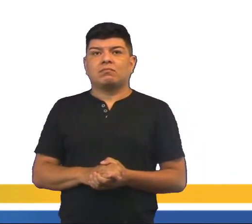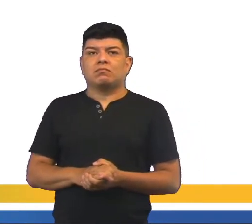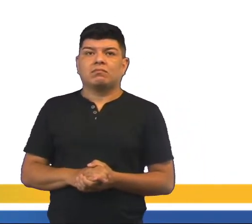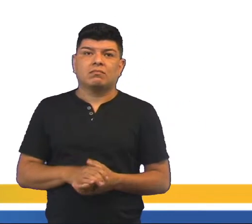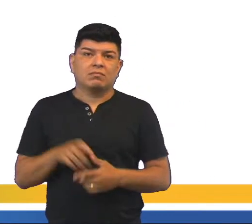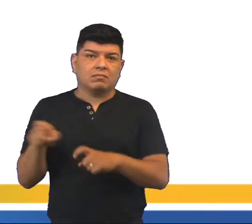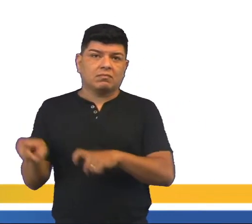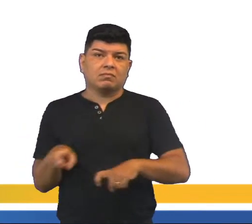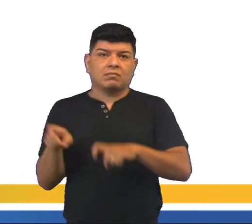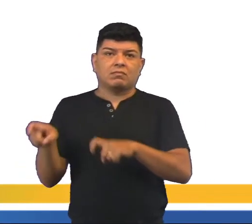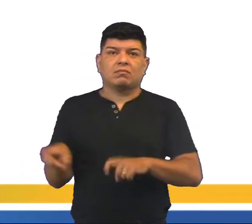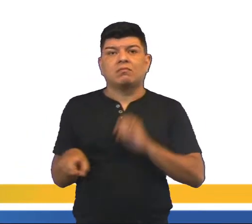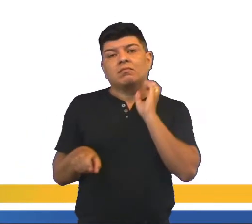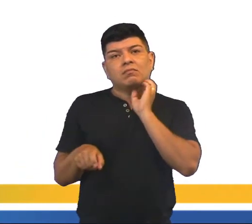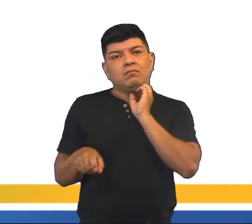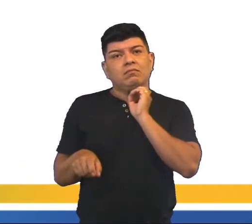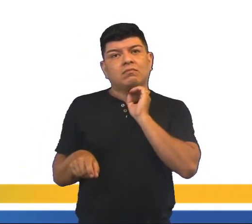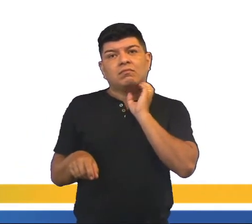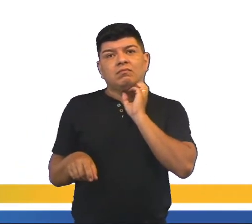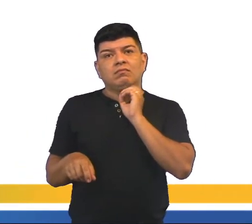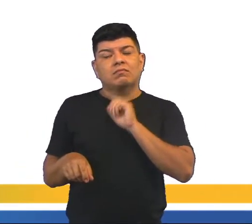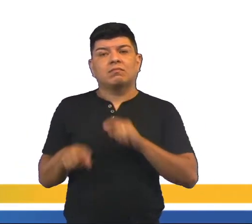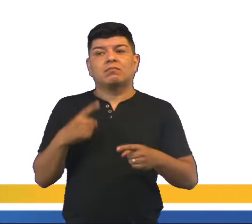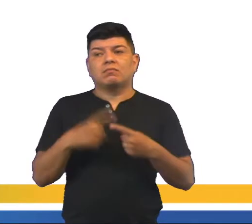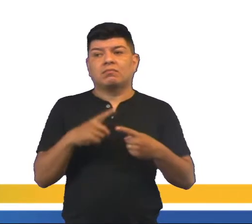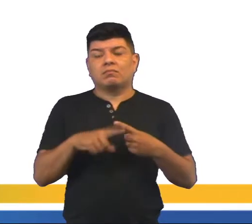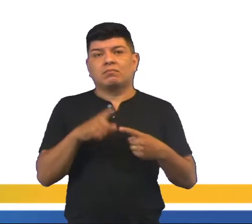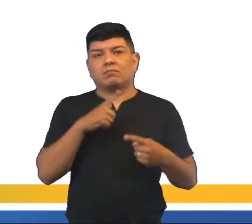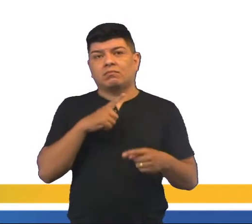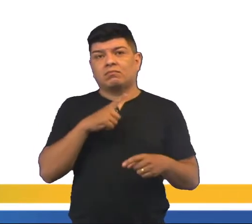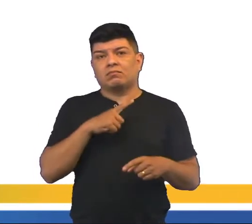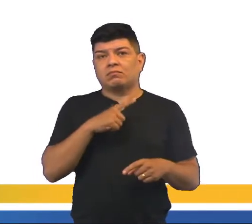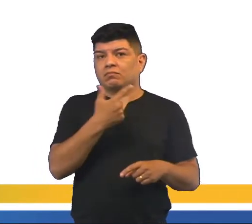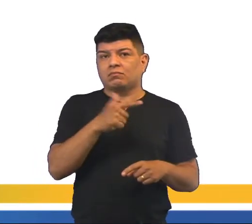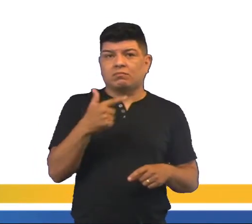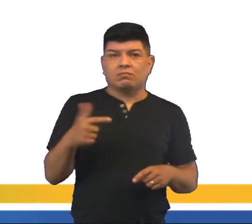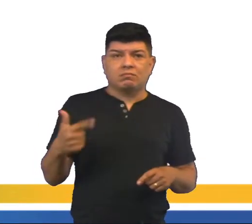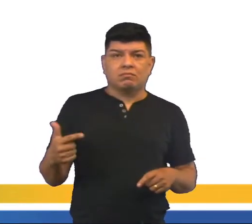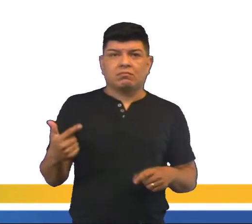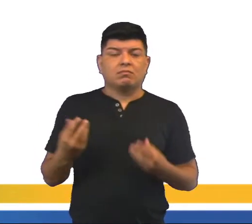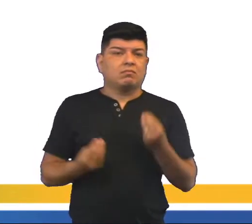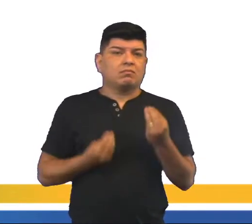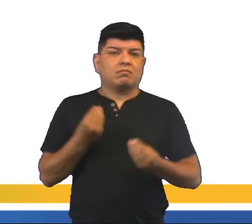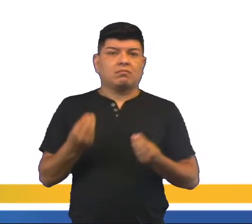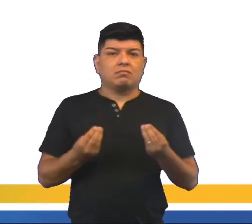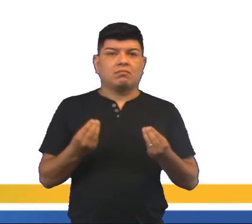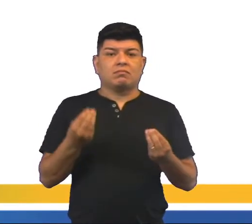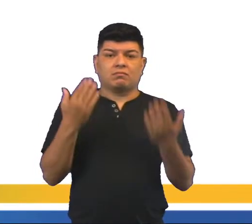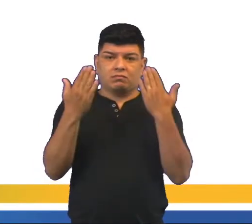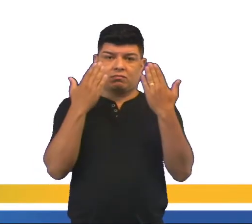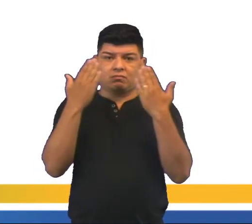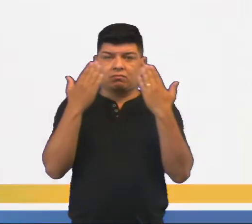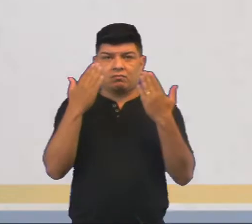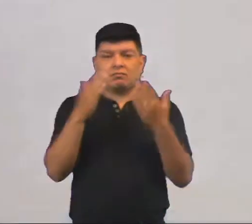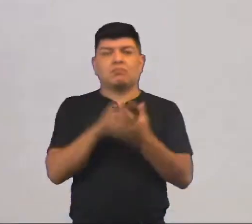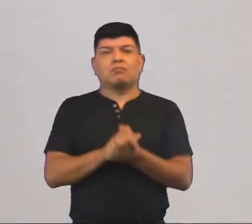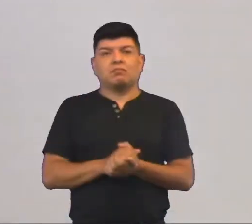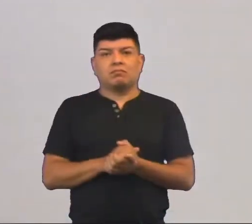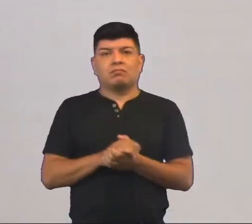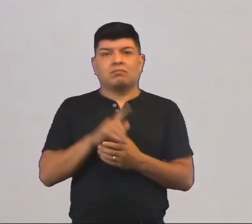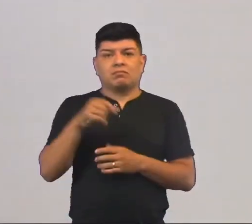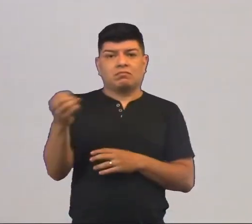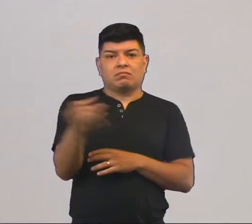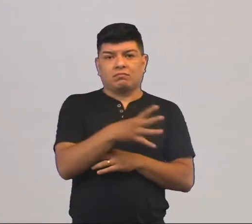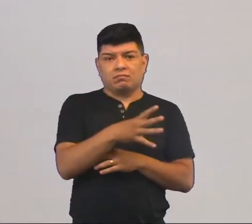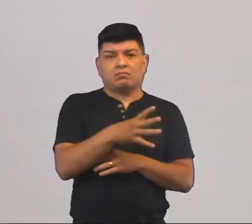que é o mais conhecido. Quando você fala assim, por que teve o êxodo rural? Não tem como não associar o êxodo rural com